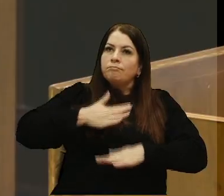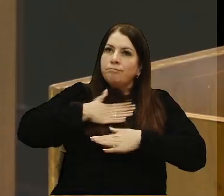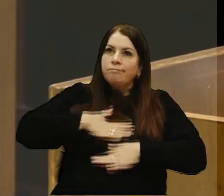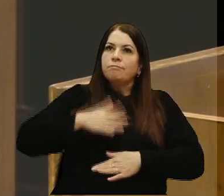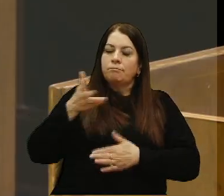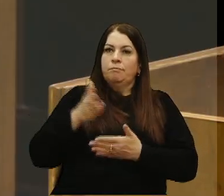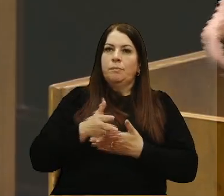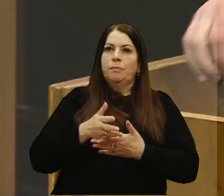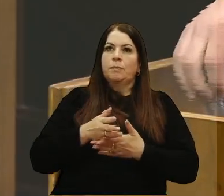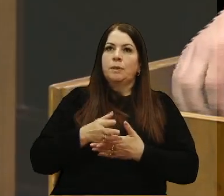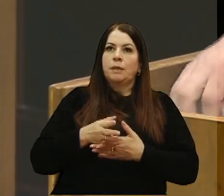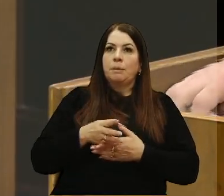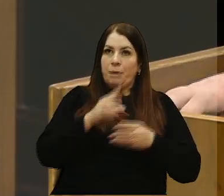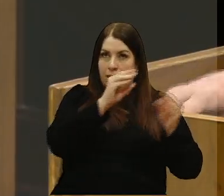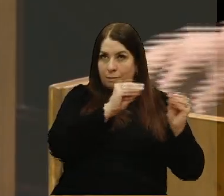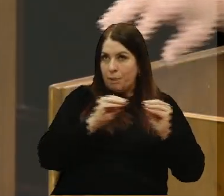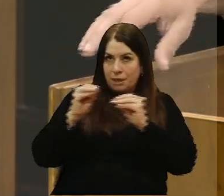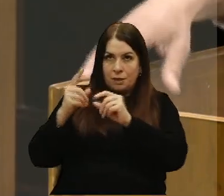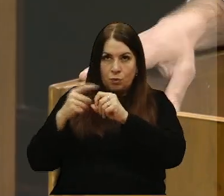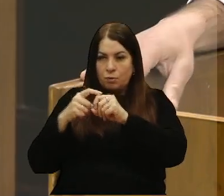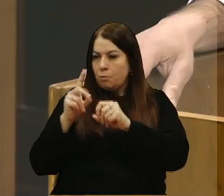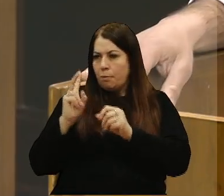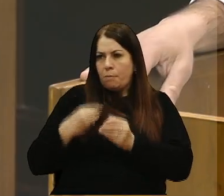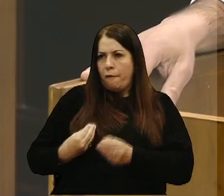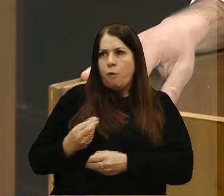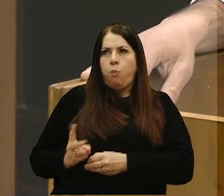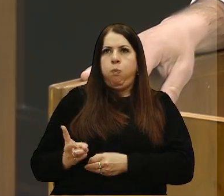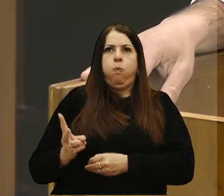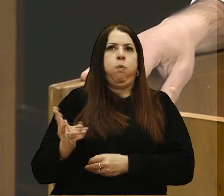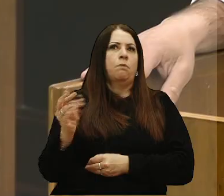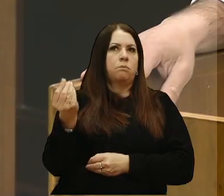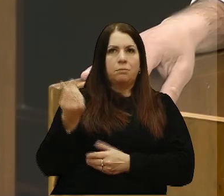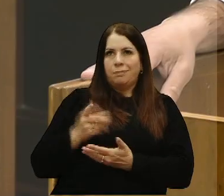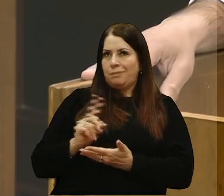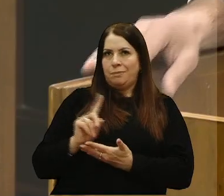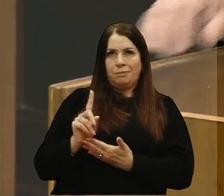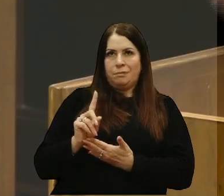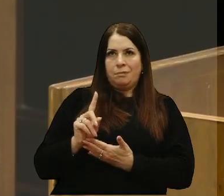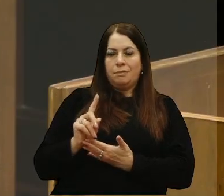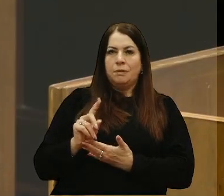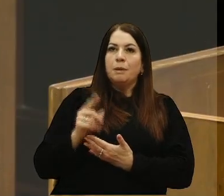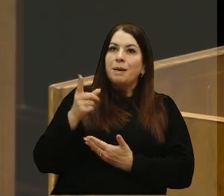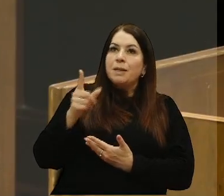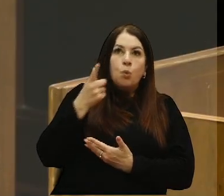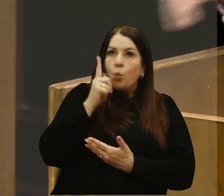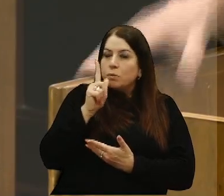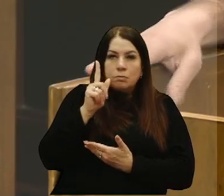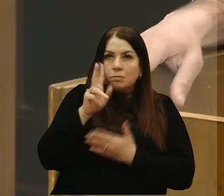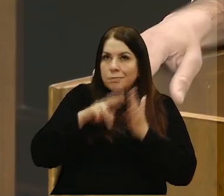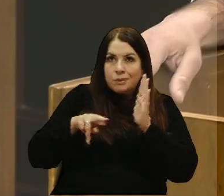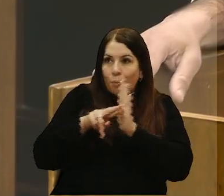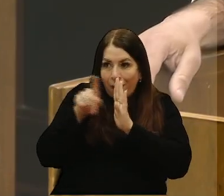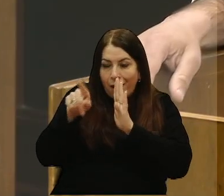e a internação compulsória não é para a vida inteira. É para esse cidadão conseguir se